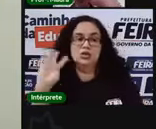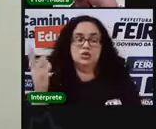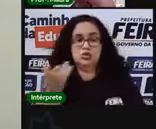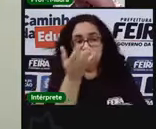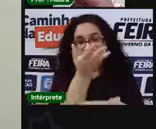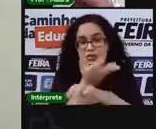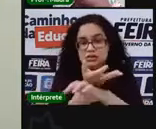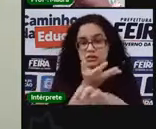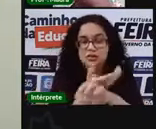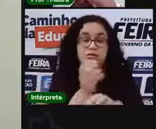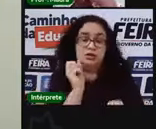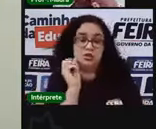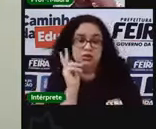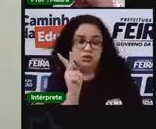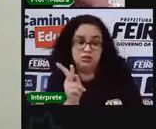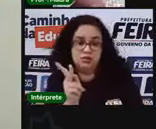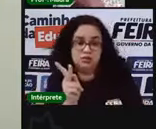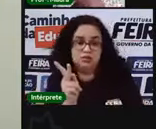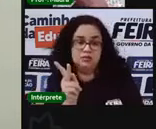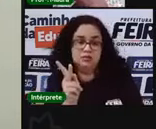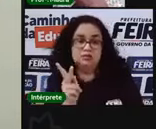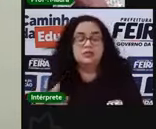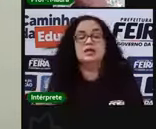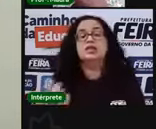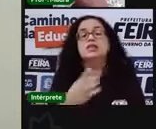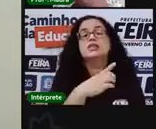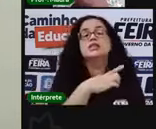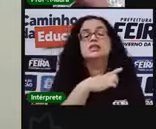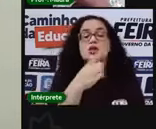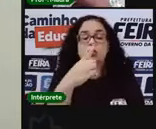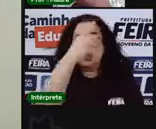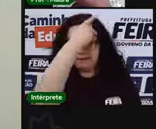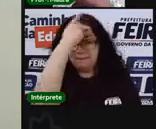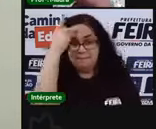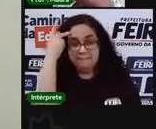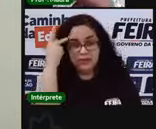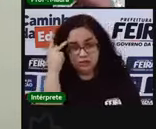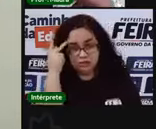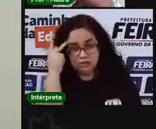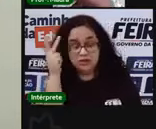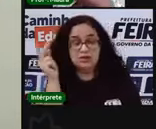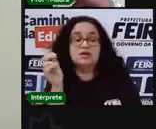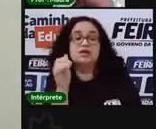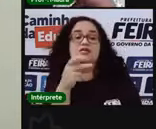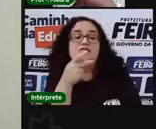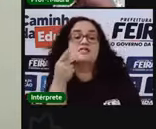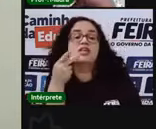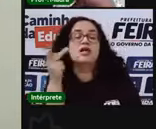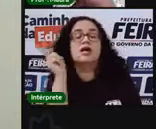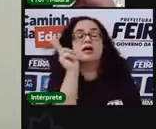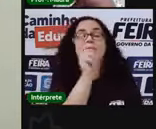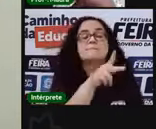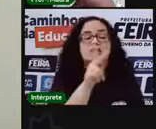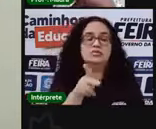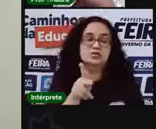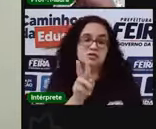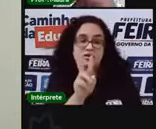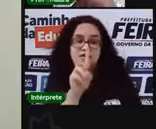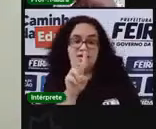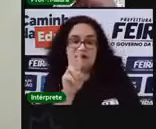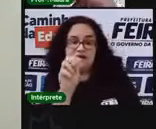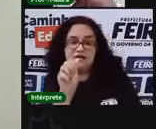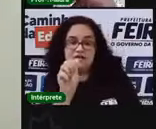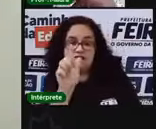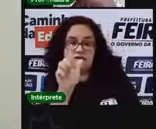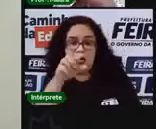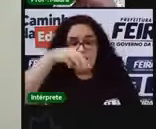ok. Eu tenho aqui uma pessoa, nós temos uma pessoa, já falei aqui, do professor Valmir, professor de